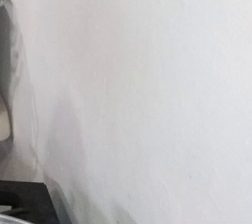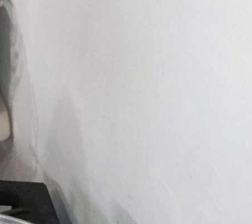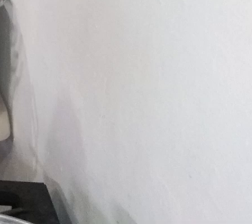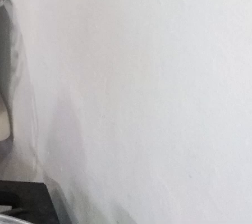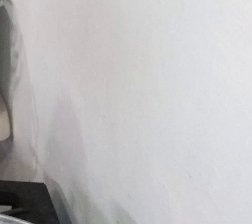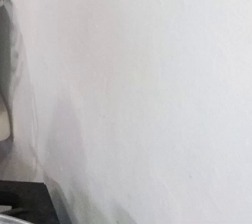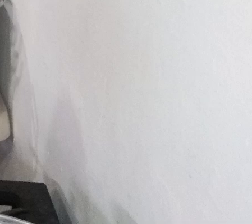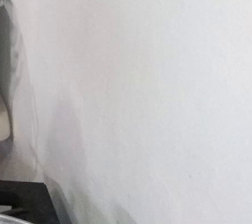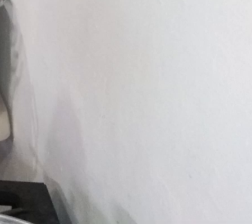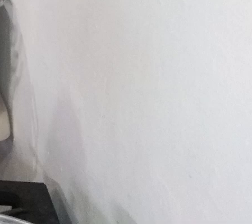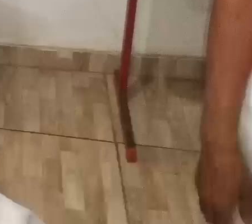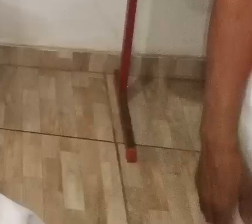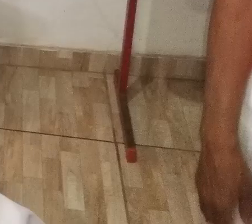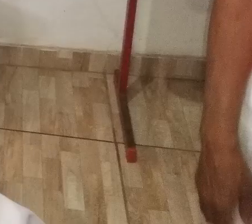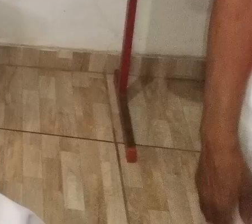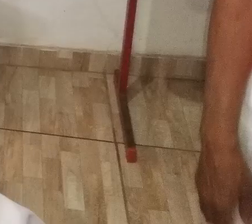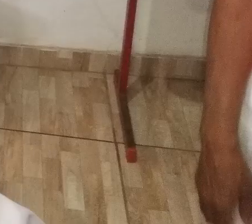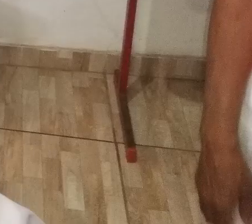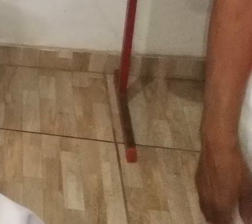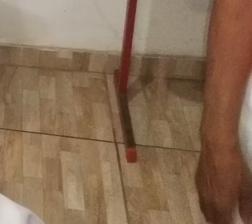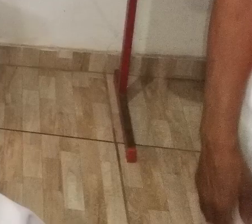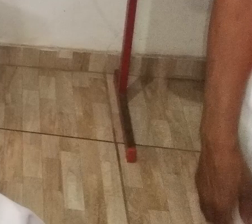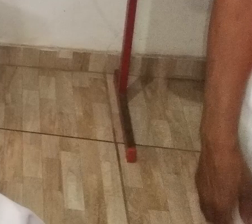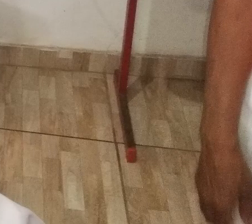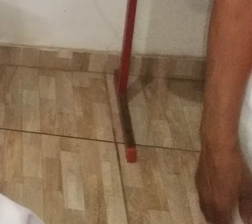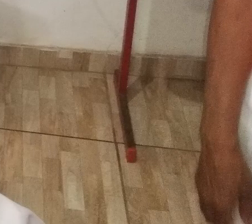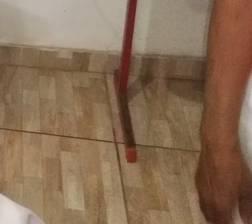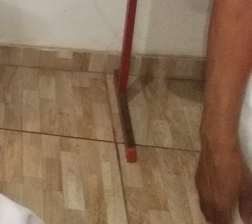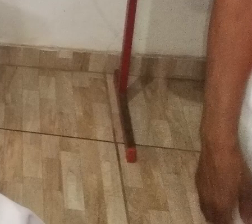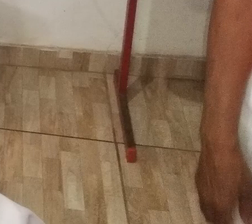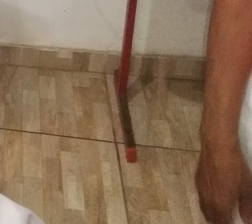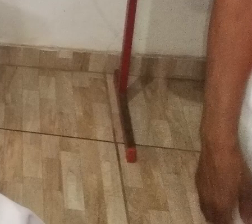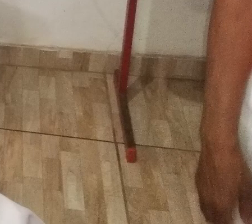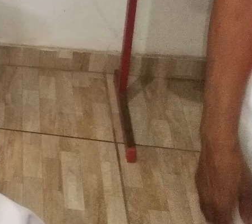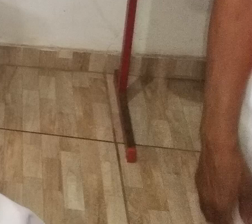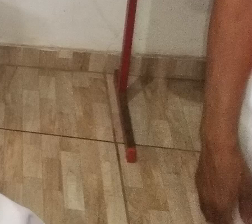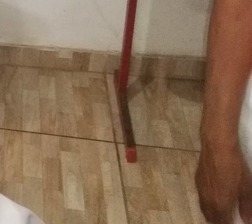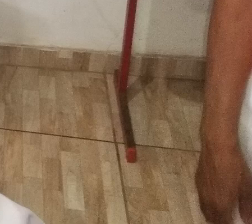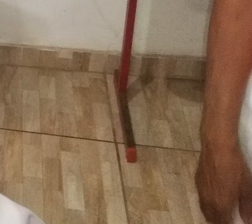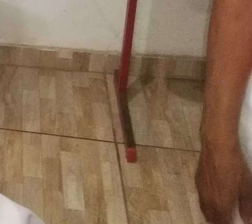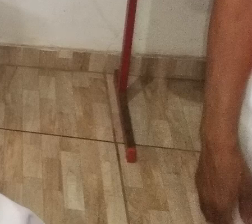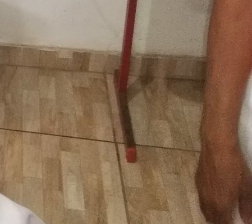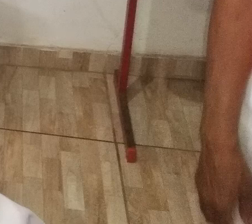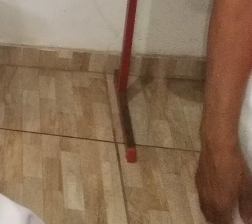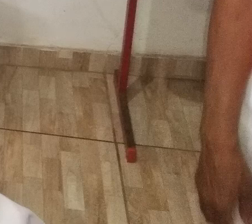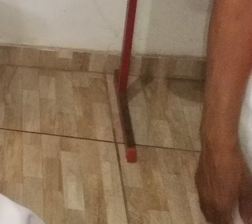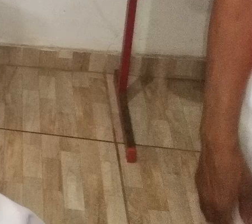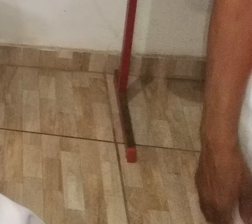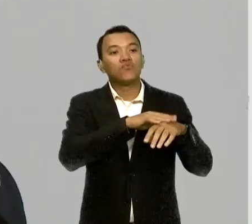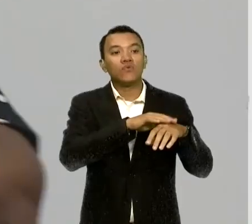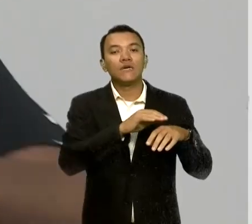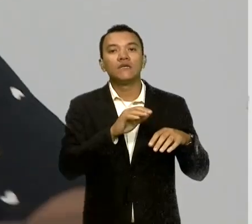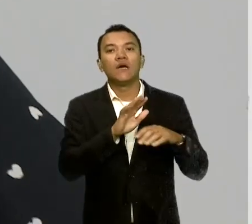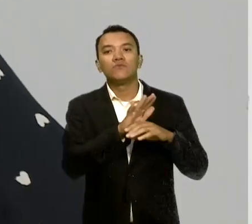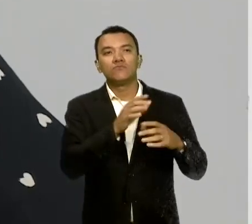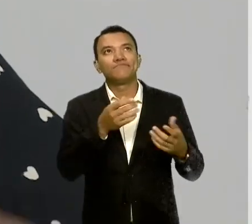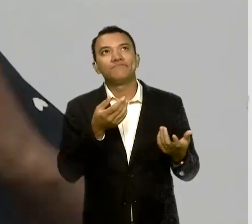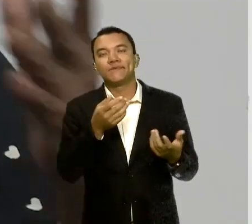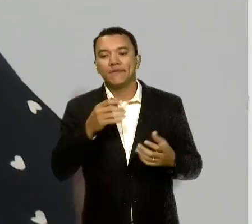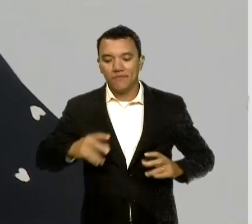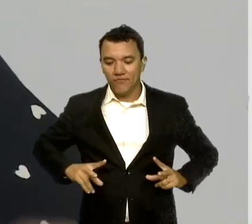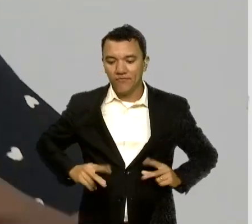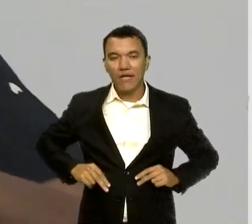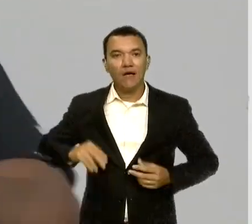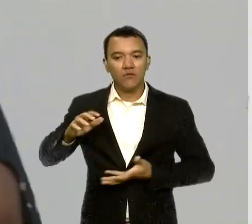para uma pessoa que está precisando, ou uma pessoa que está doente, que a gente consegue um pacote de fralda e vai levar